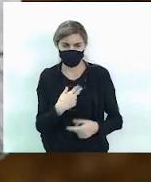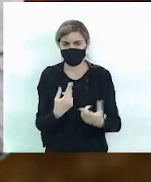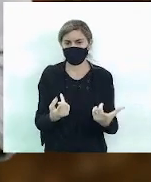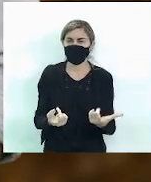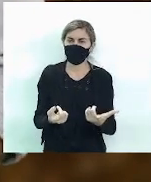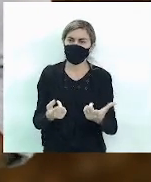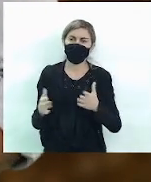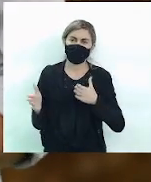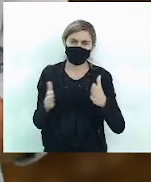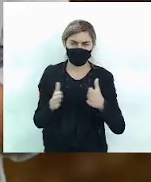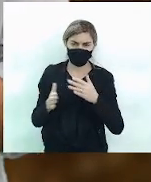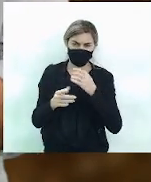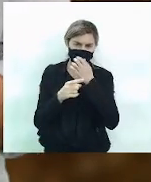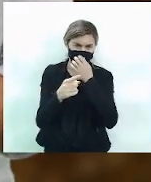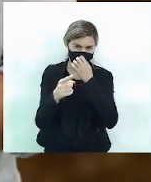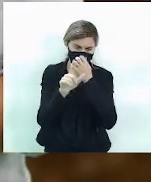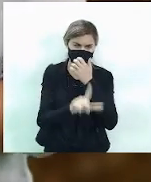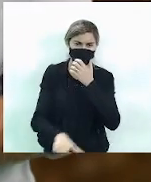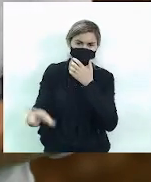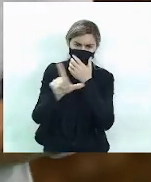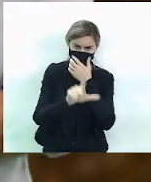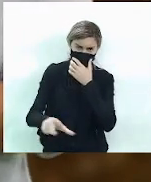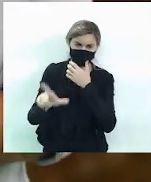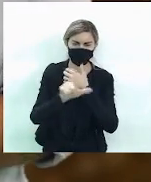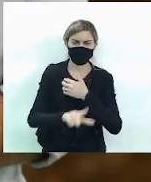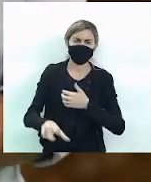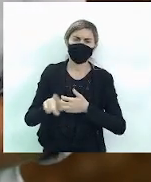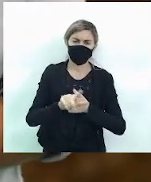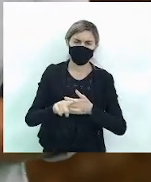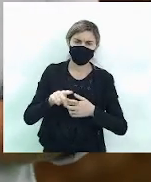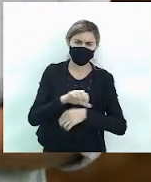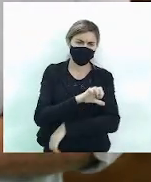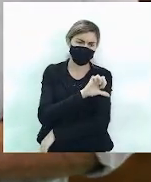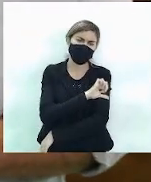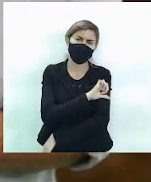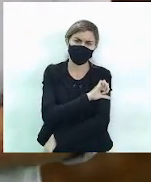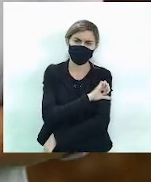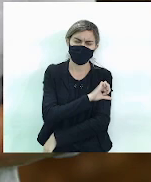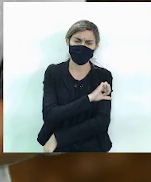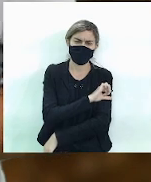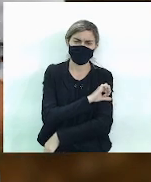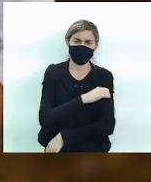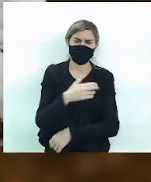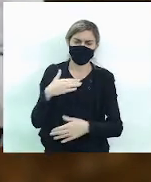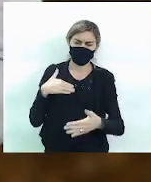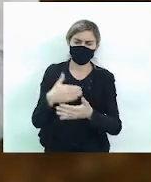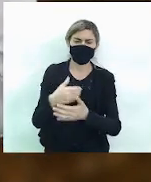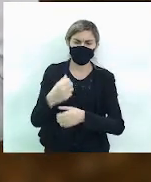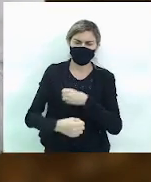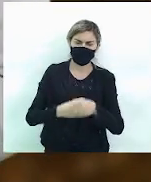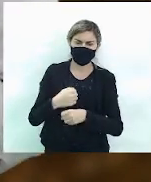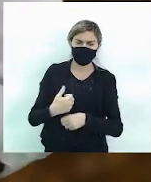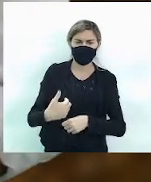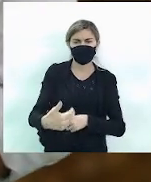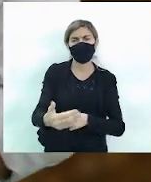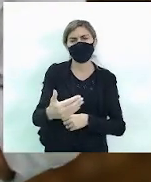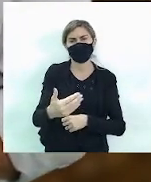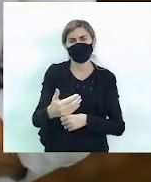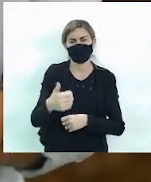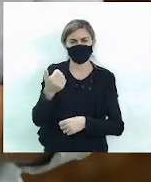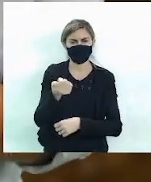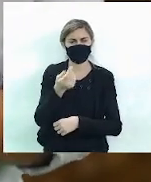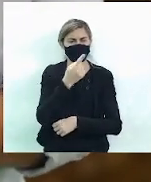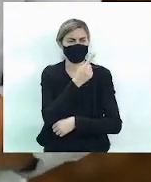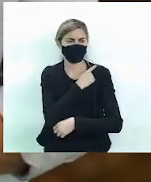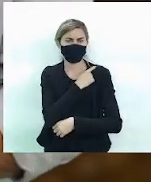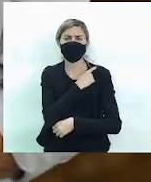sinal, na literatura, você do 9º ano, você que está aí no 9º ano, no próximo ano, evidentemente, vai fazer o 1º ano do ensino médio e vai